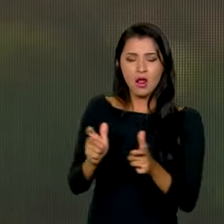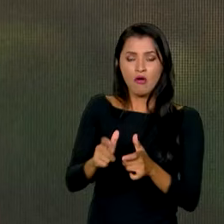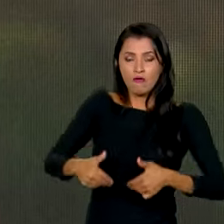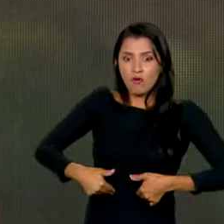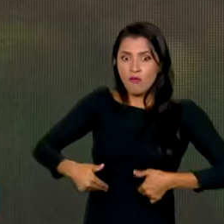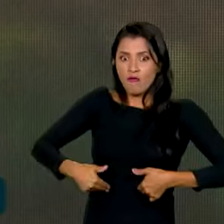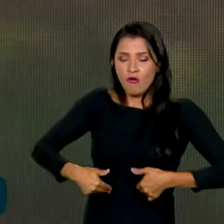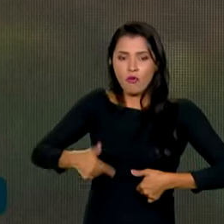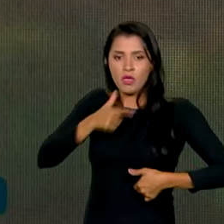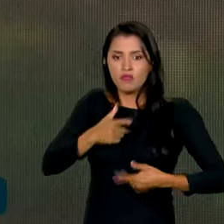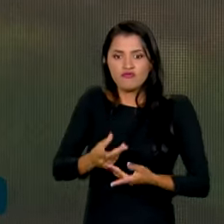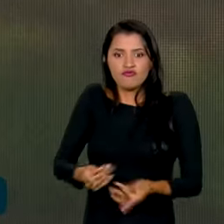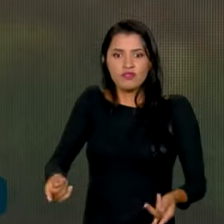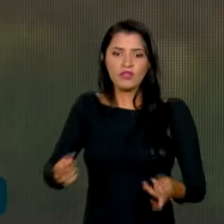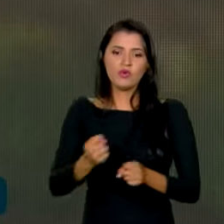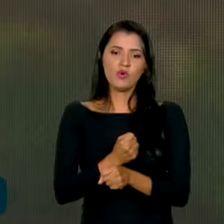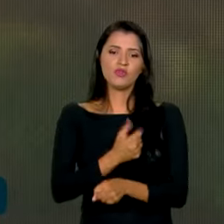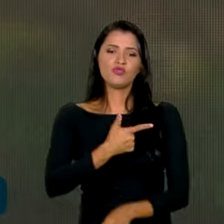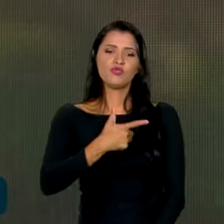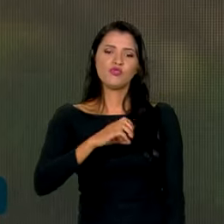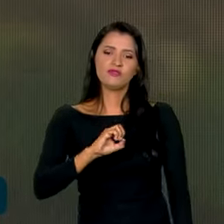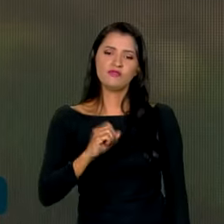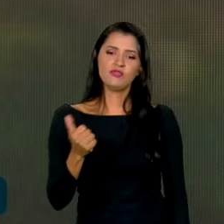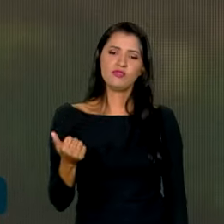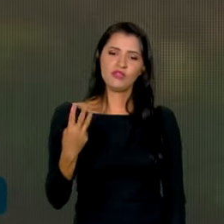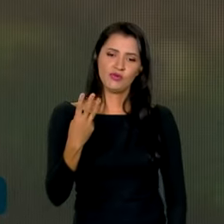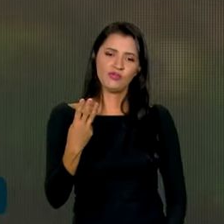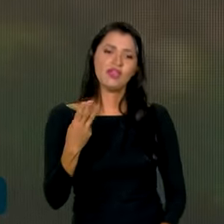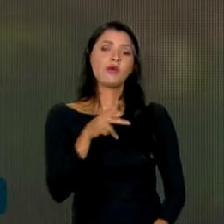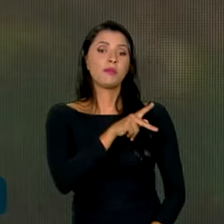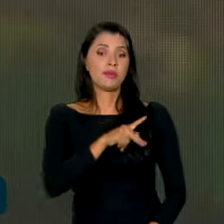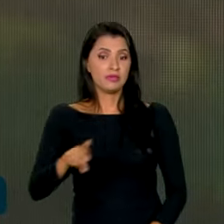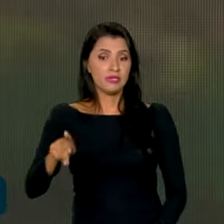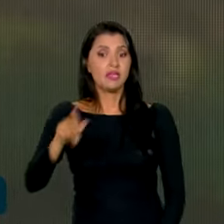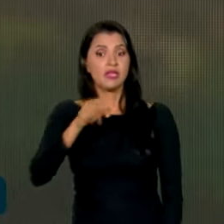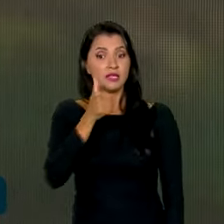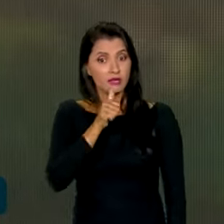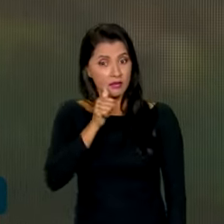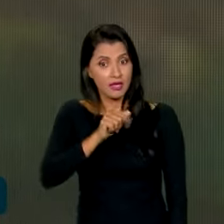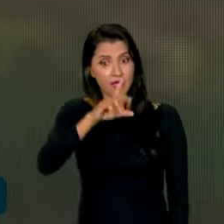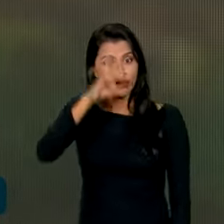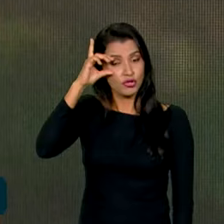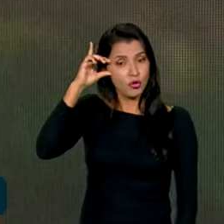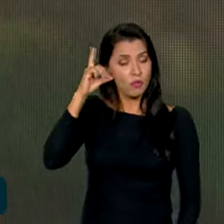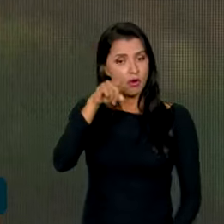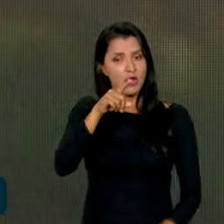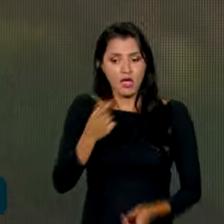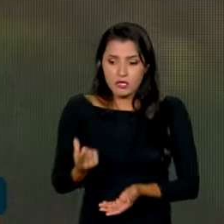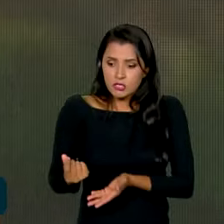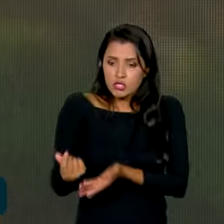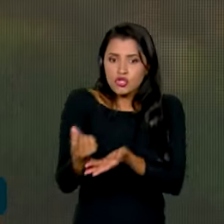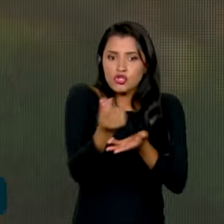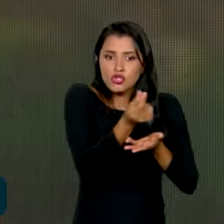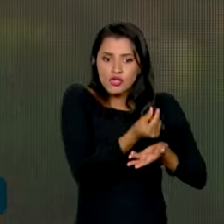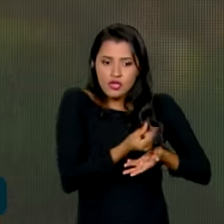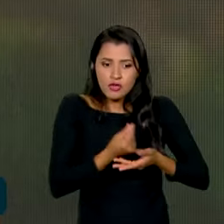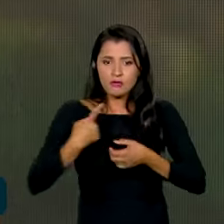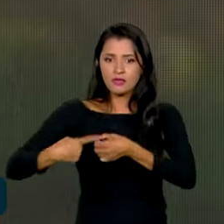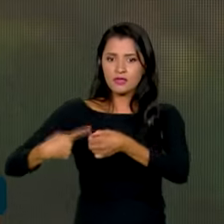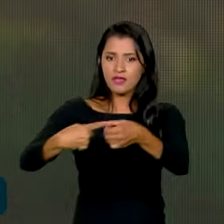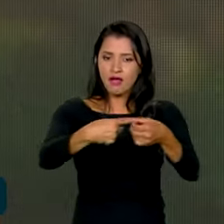2014 com a presidenta Dilma Rousseff. É um recurso que circula nas cidades,